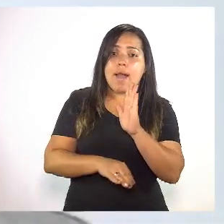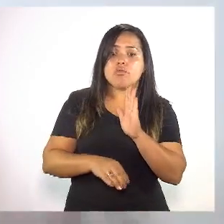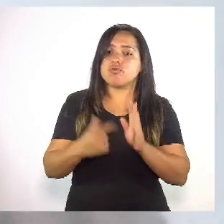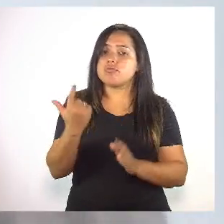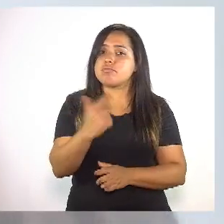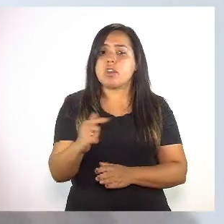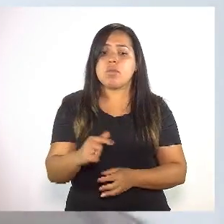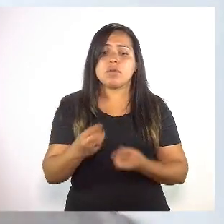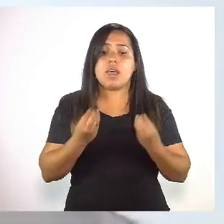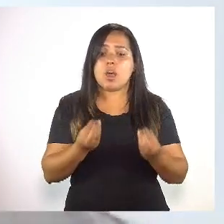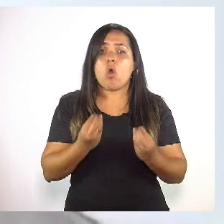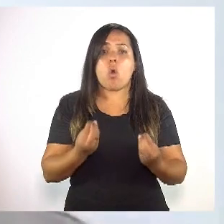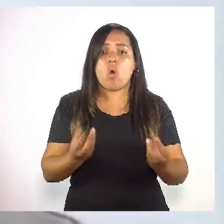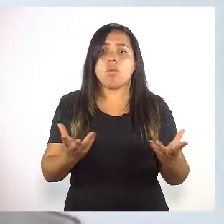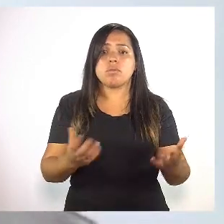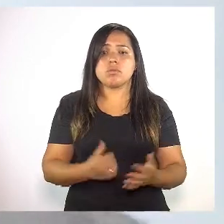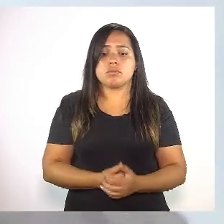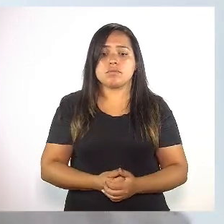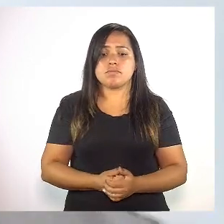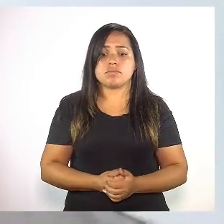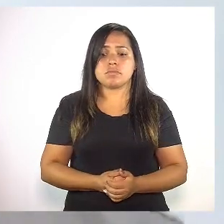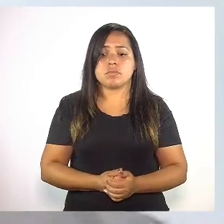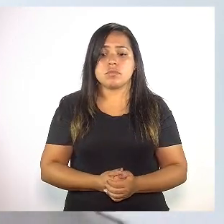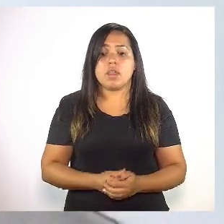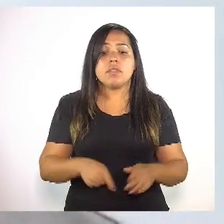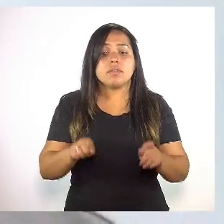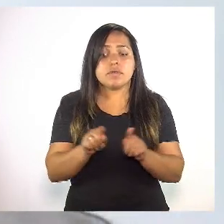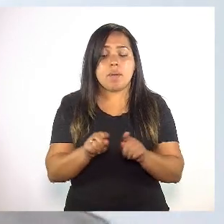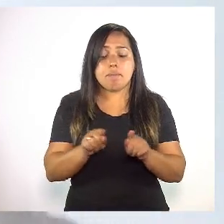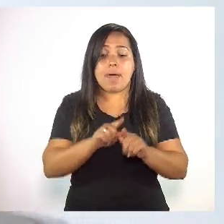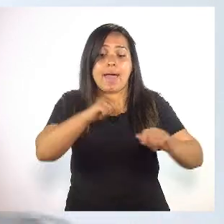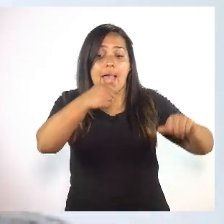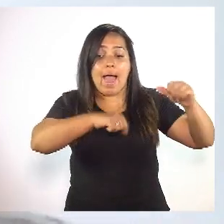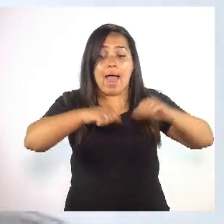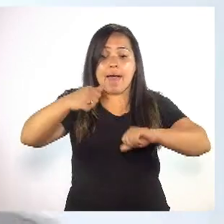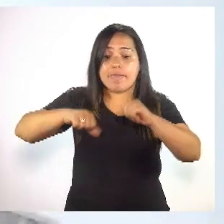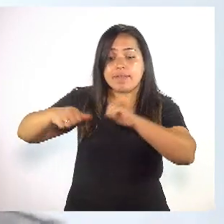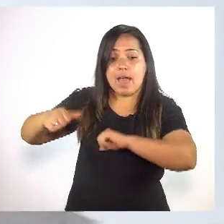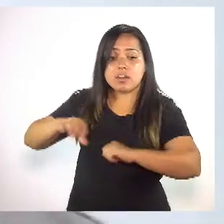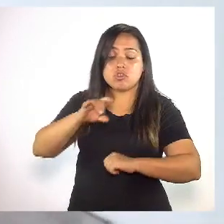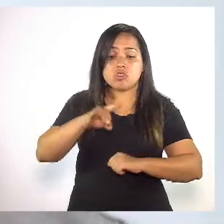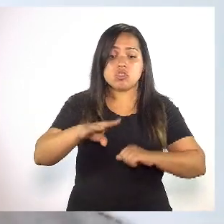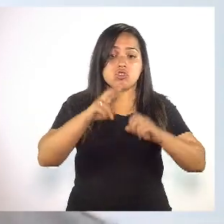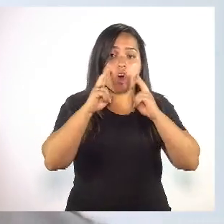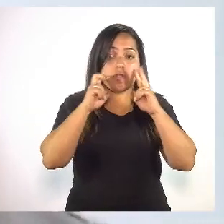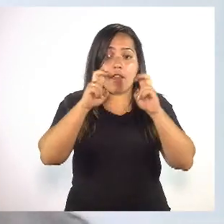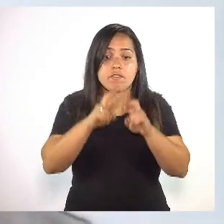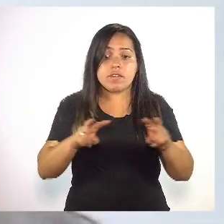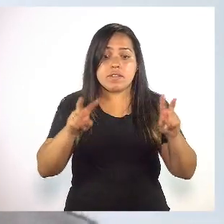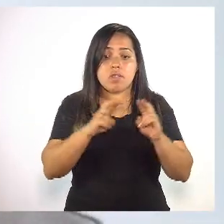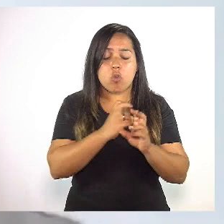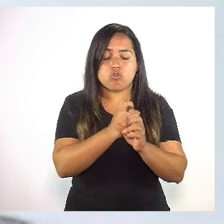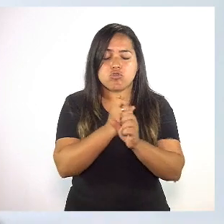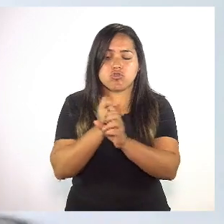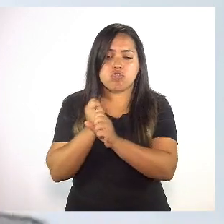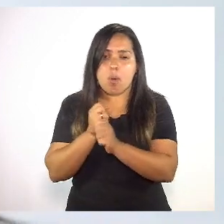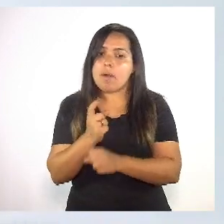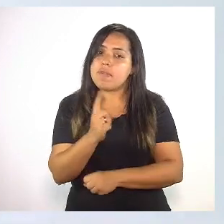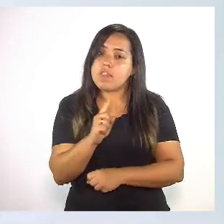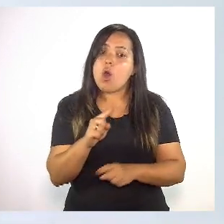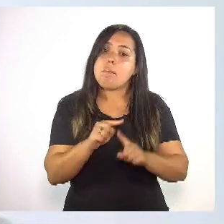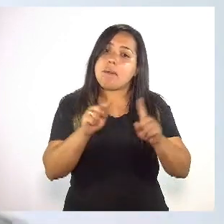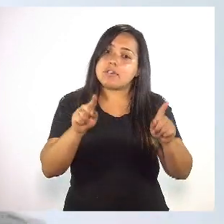sustentação, e menos ainda quando a gente faz análise, não apenas do ponto de vista estritamente contábil, mas do ponto de